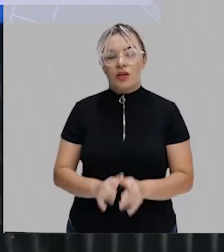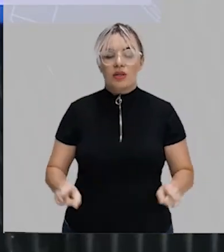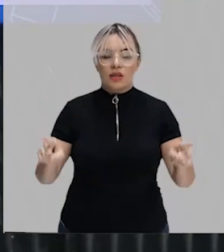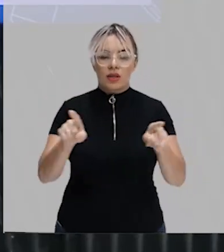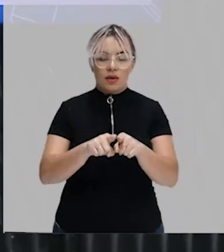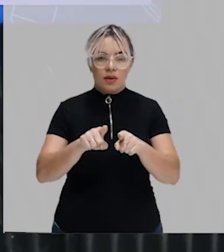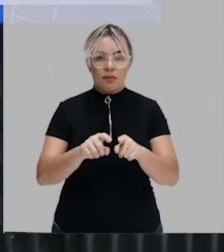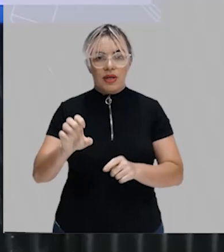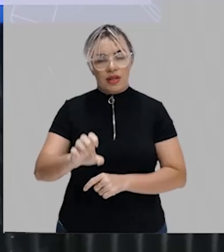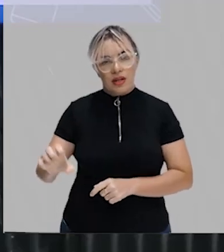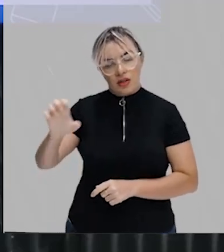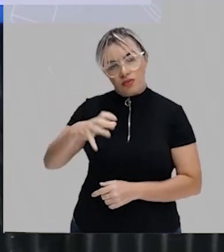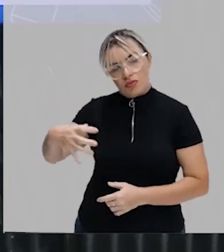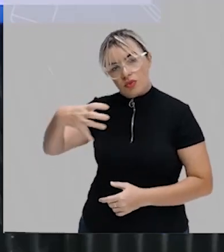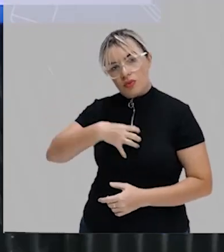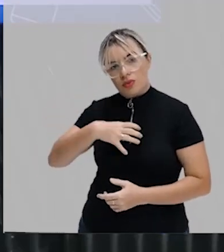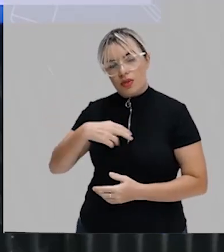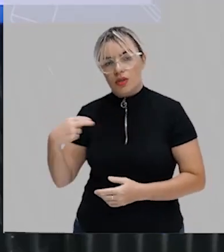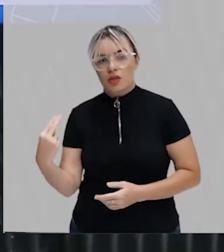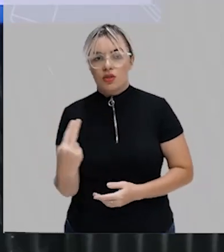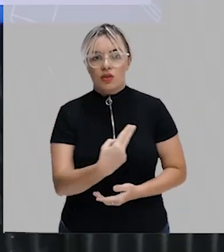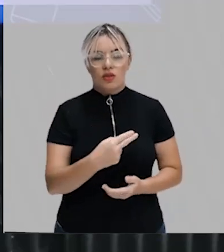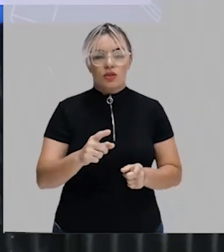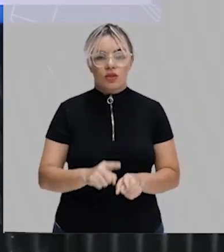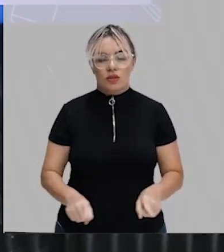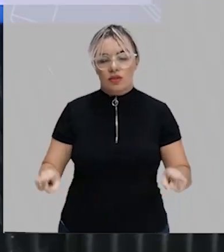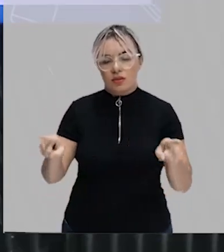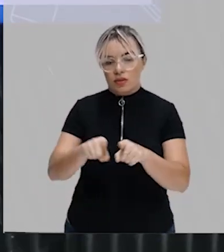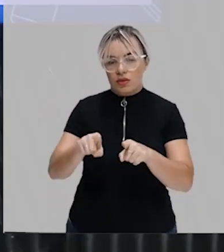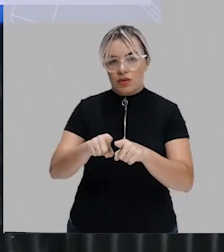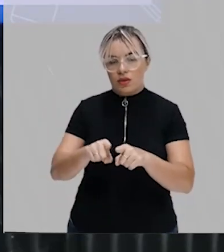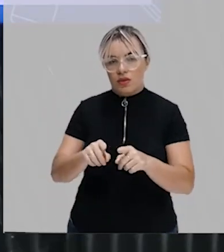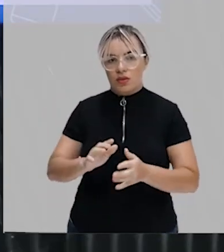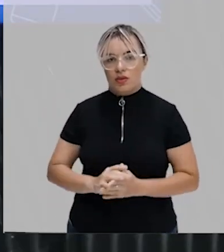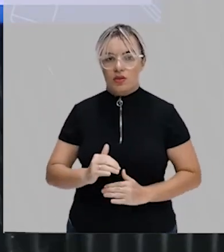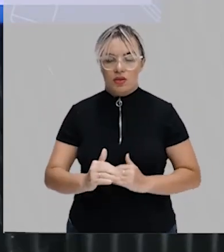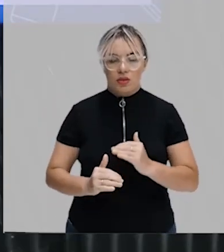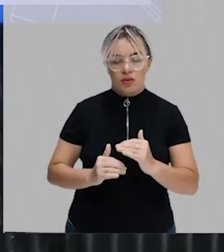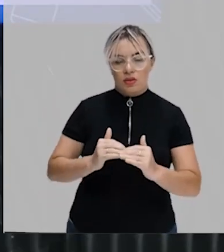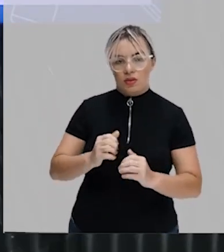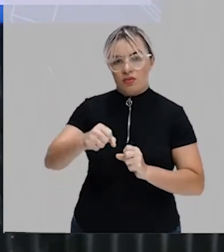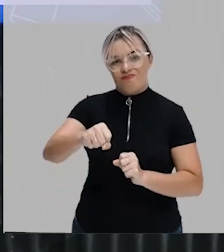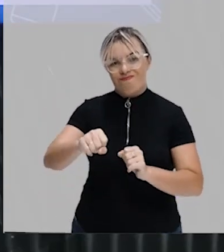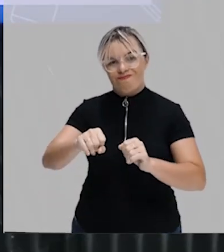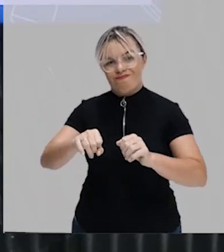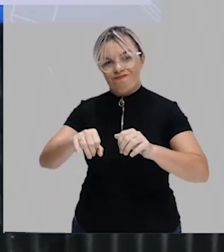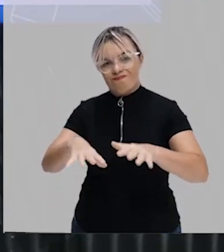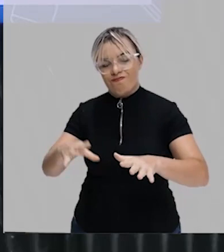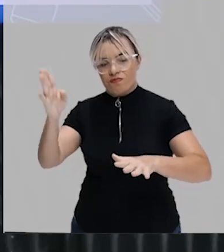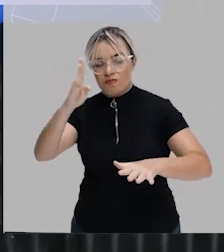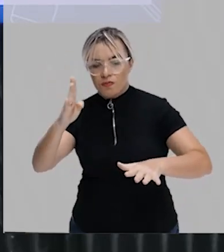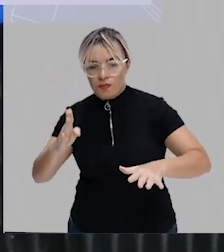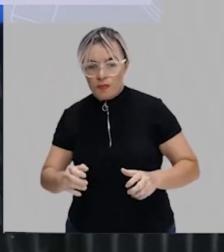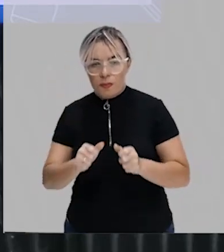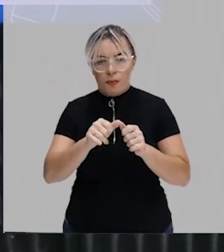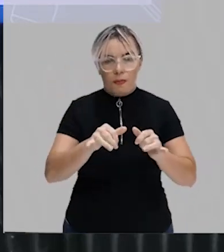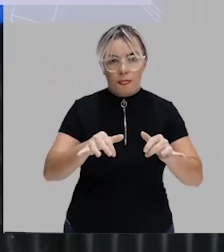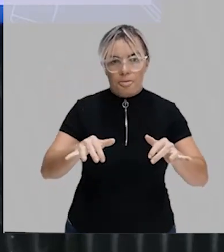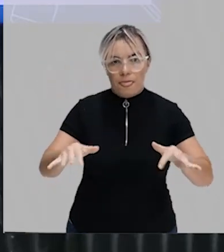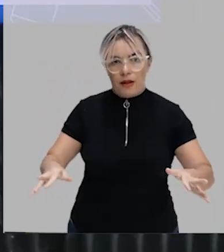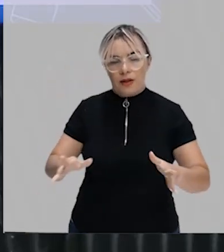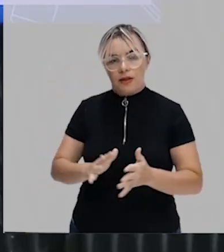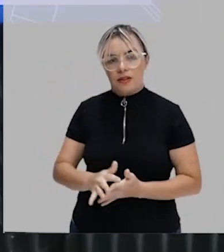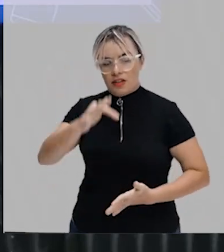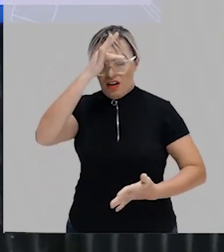duas regiões. Nós temos também, dentro desse processo de colonização, a expansão da fé católica.